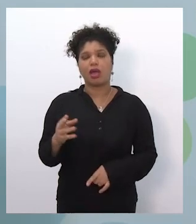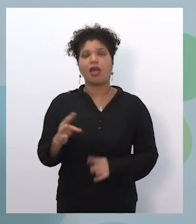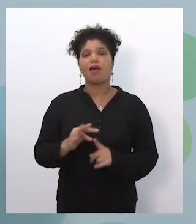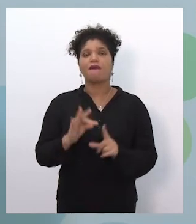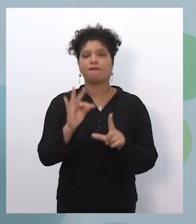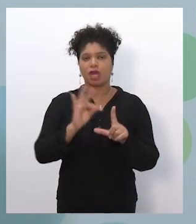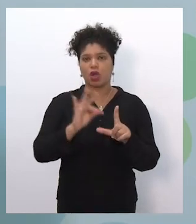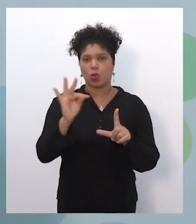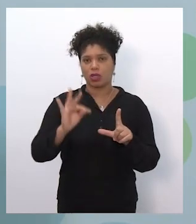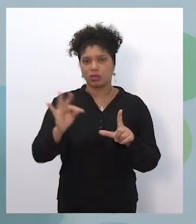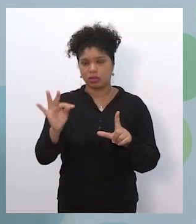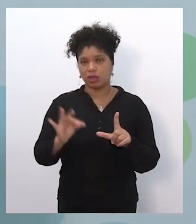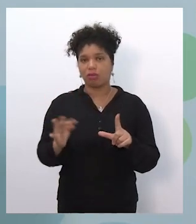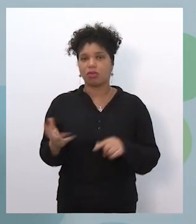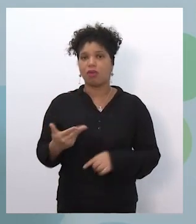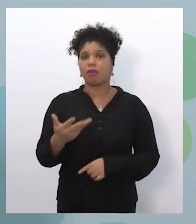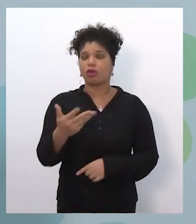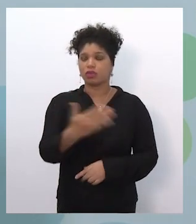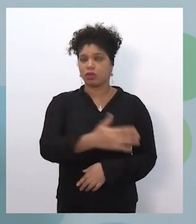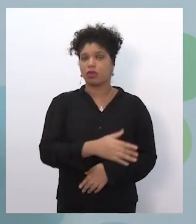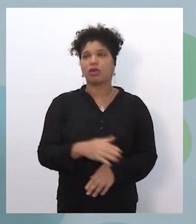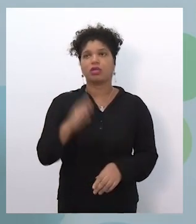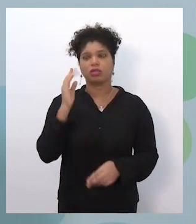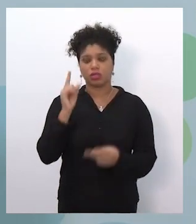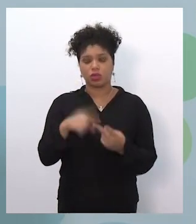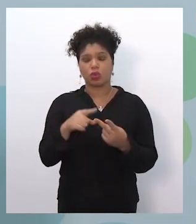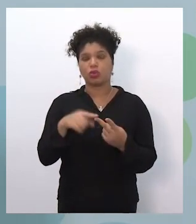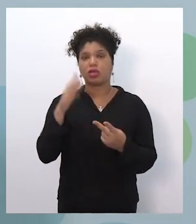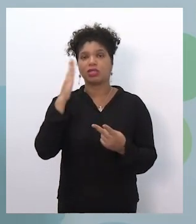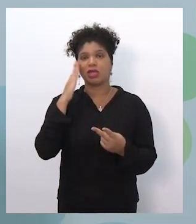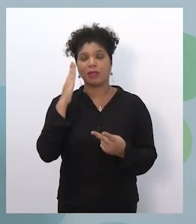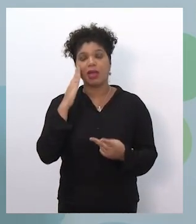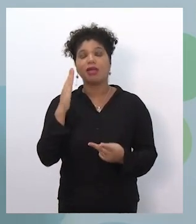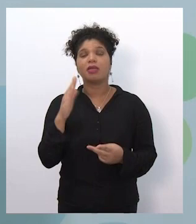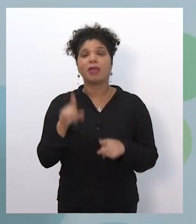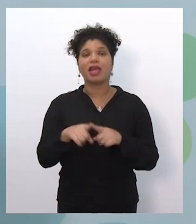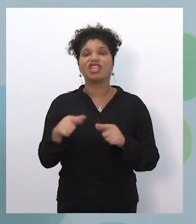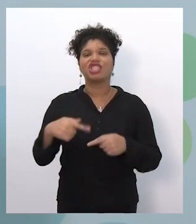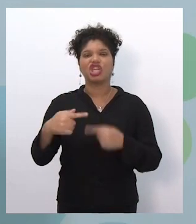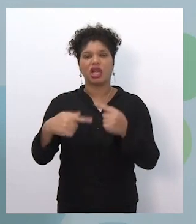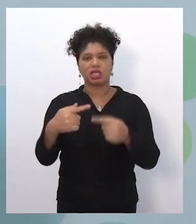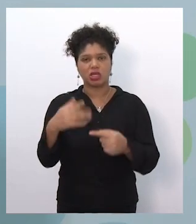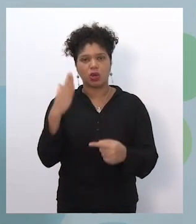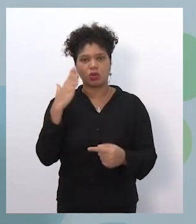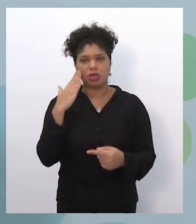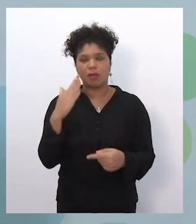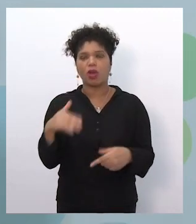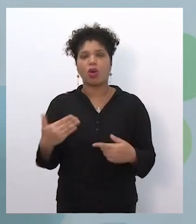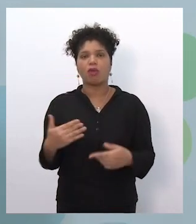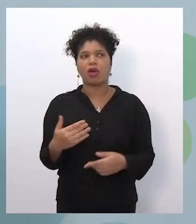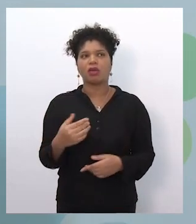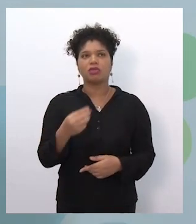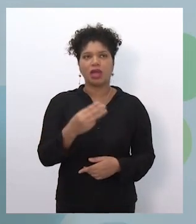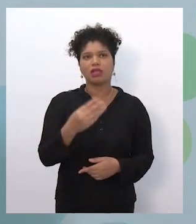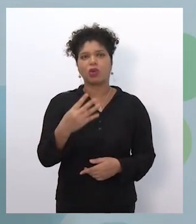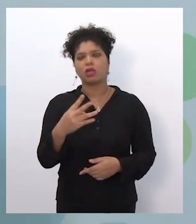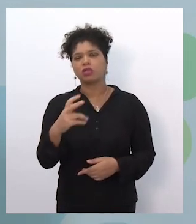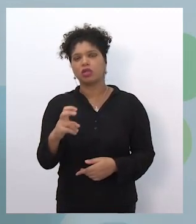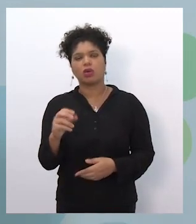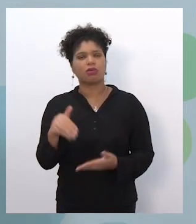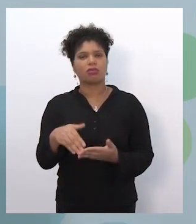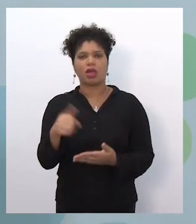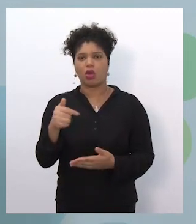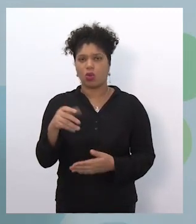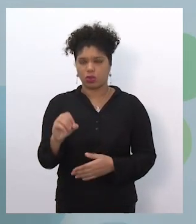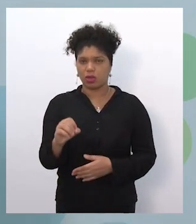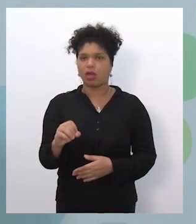desse processador, a geração dele, porque vai estar lá o comecinho dele, se é 3, 4, 5, 6, 7, 8 até o 10º que nós